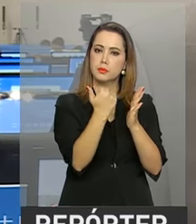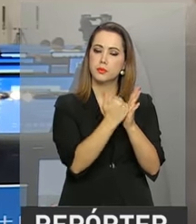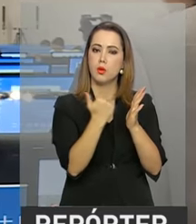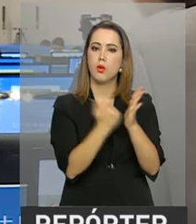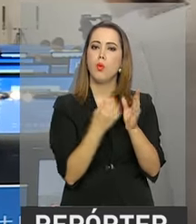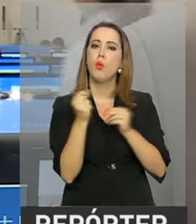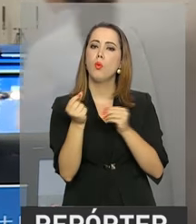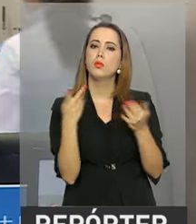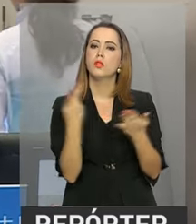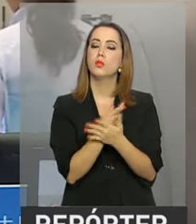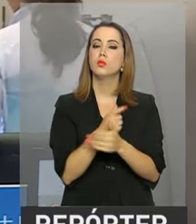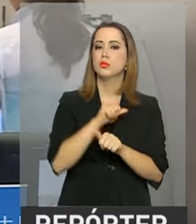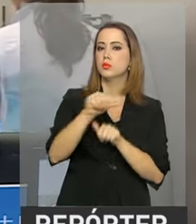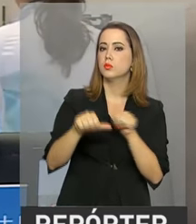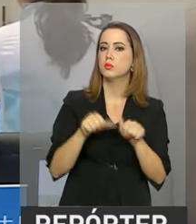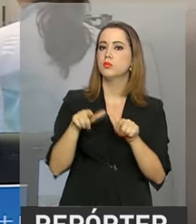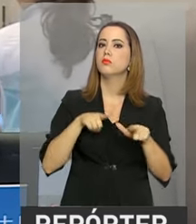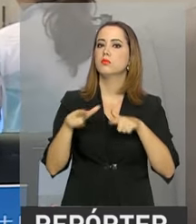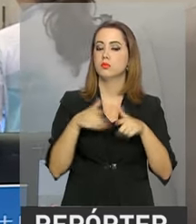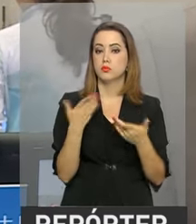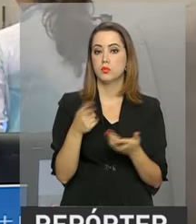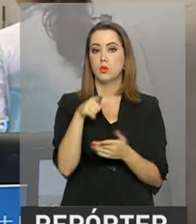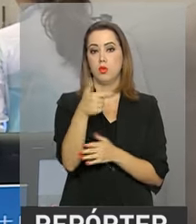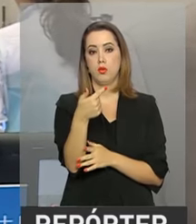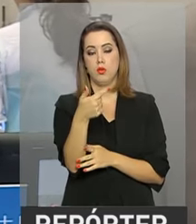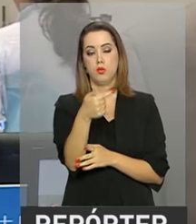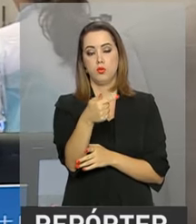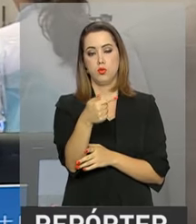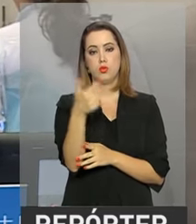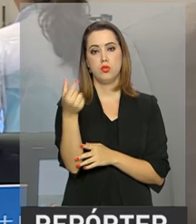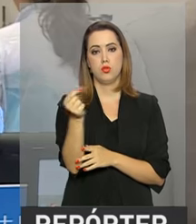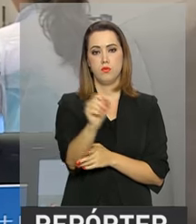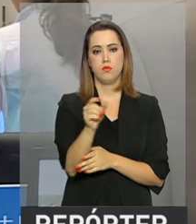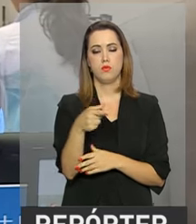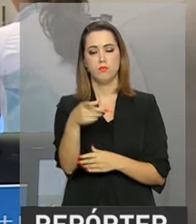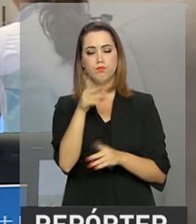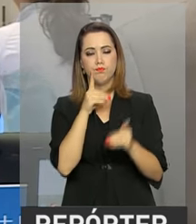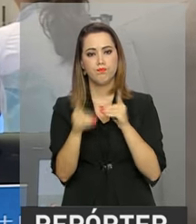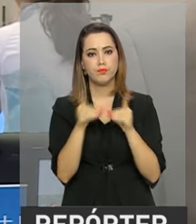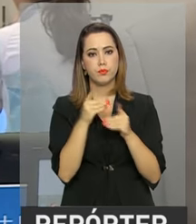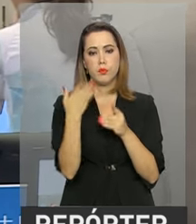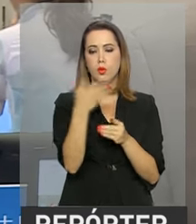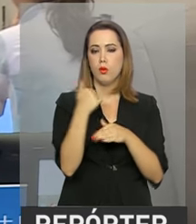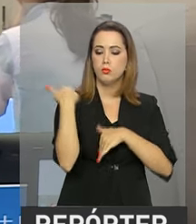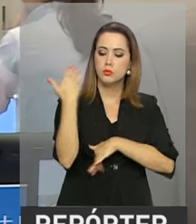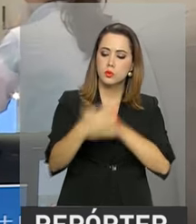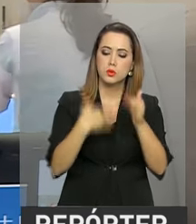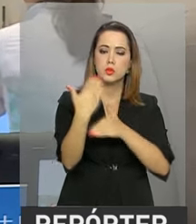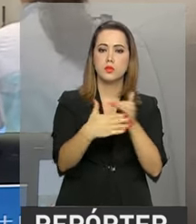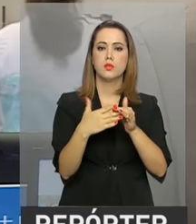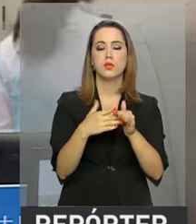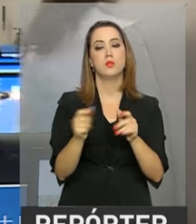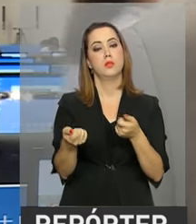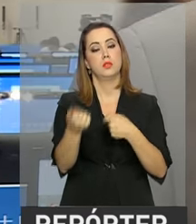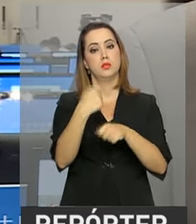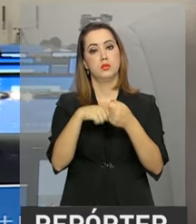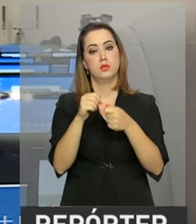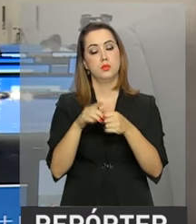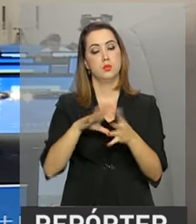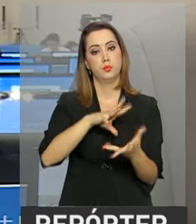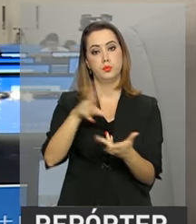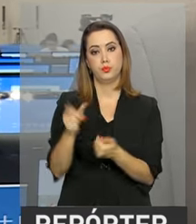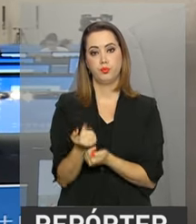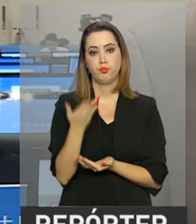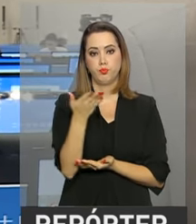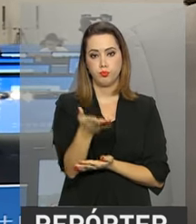para o desenvolvimento global. O G20 é uma instância que debate os rumos do desenvolvimento e do crescimento internacional.